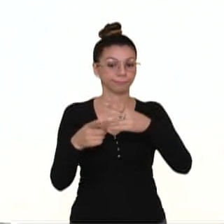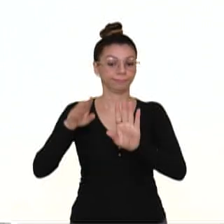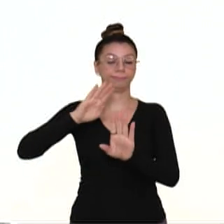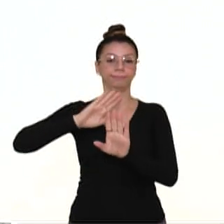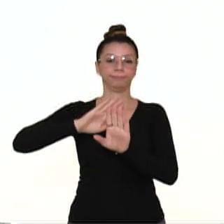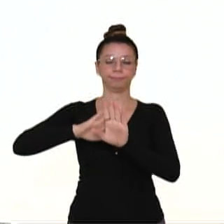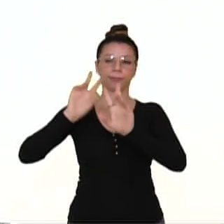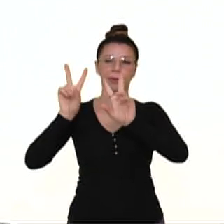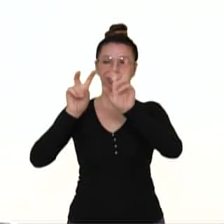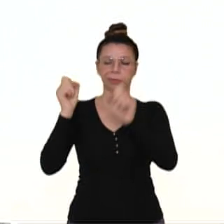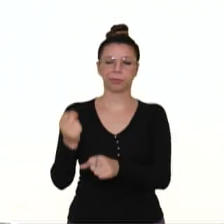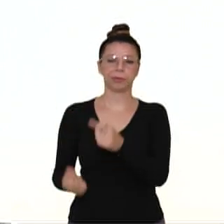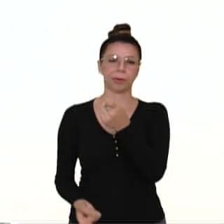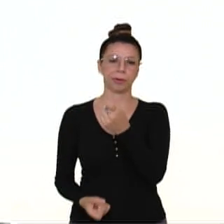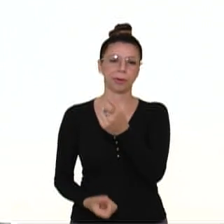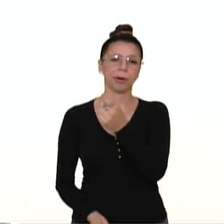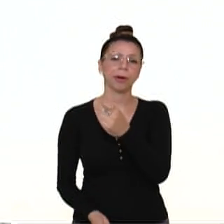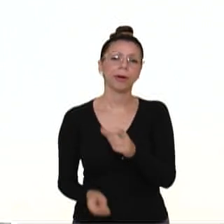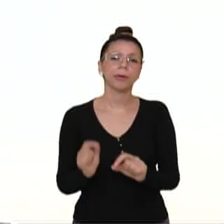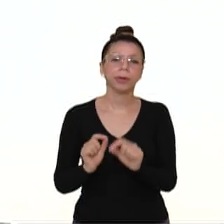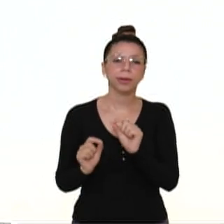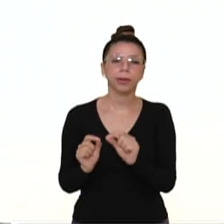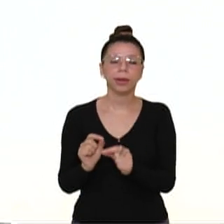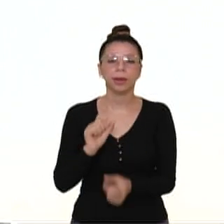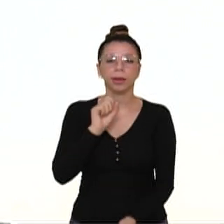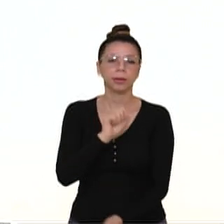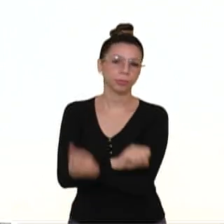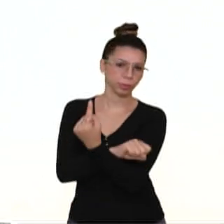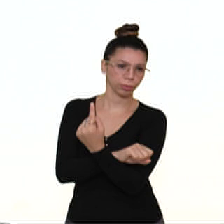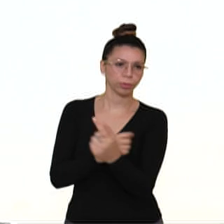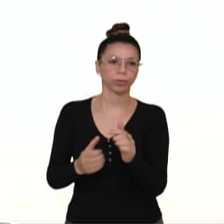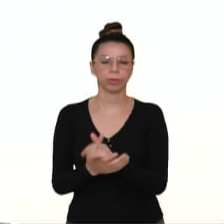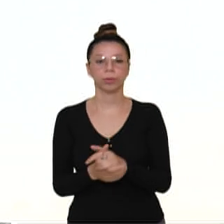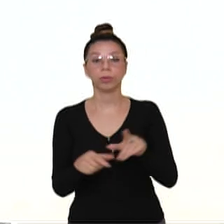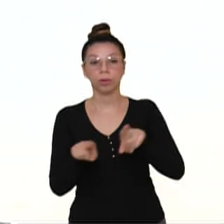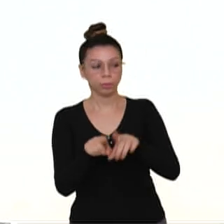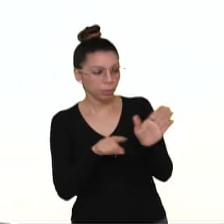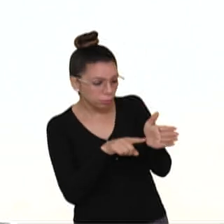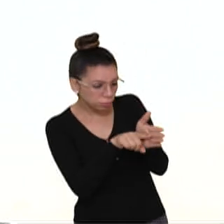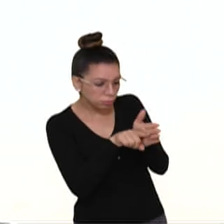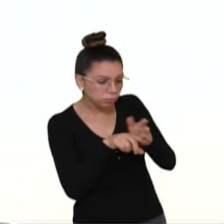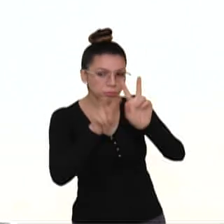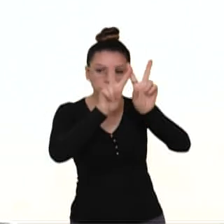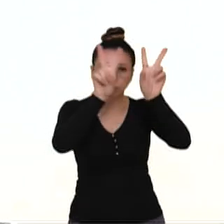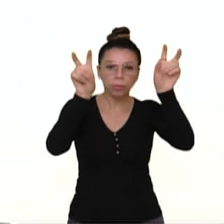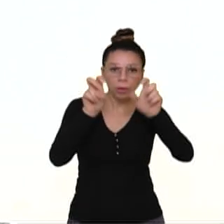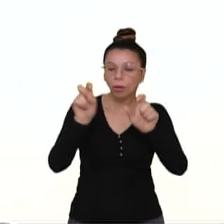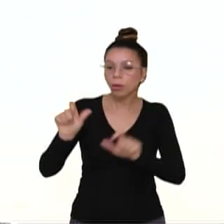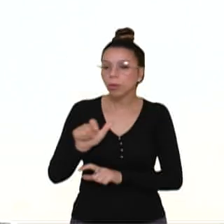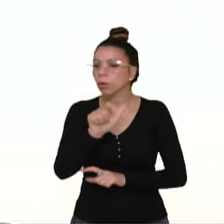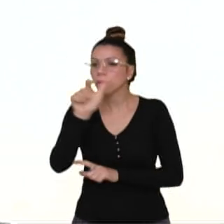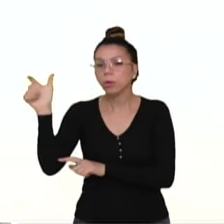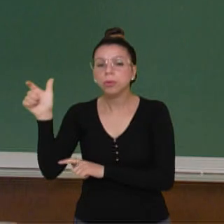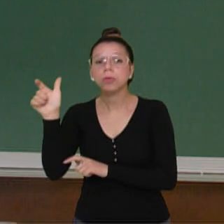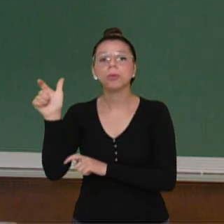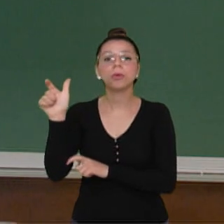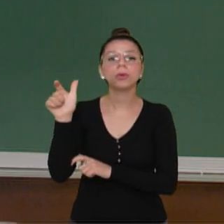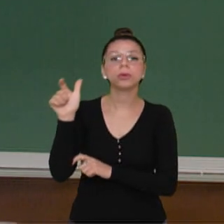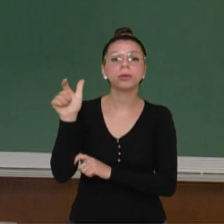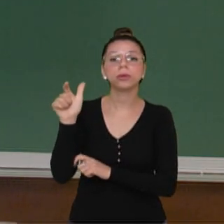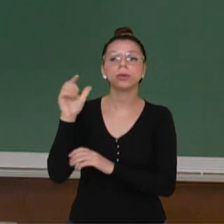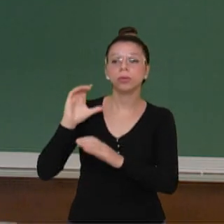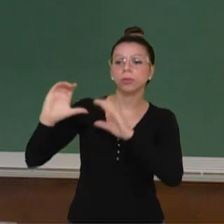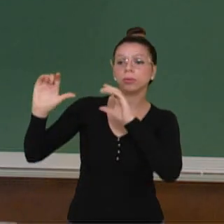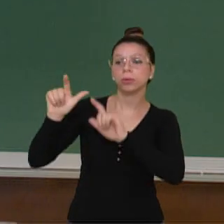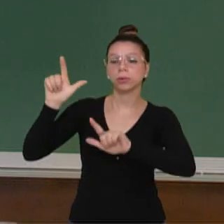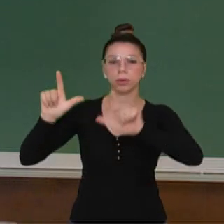títulos absurdos. Que mais? Pesquisar o assunto em outros veículos de grande alcance.